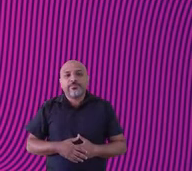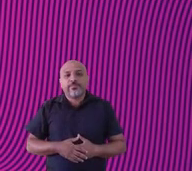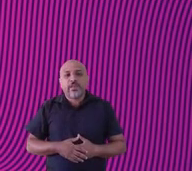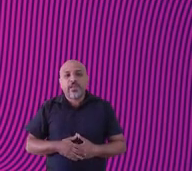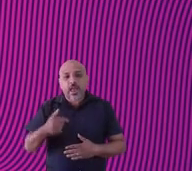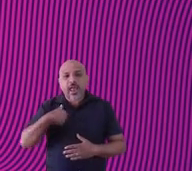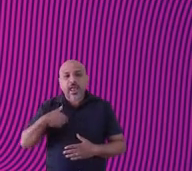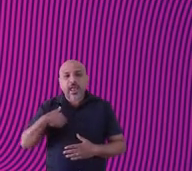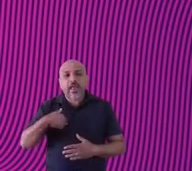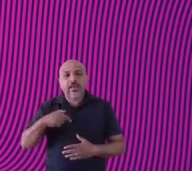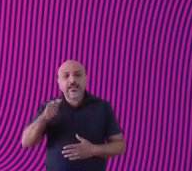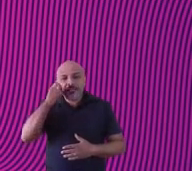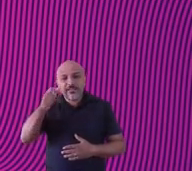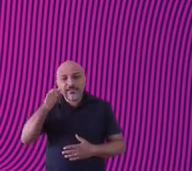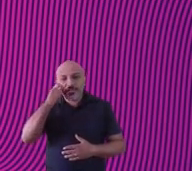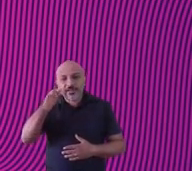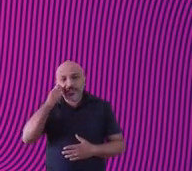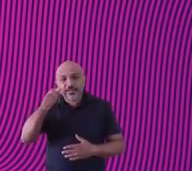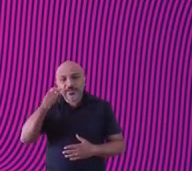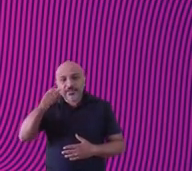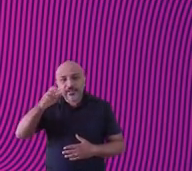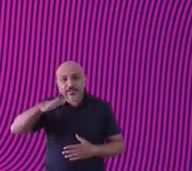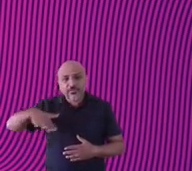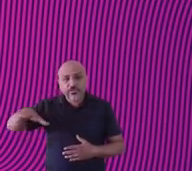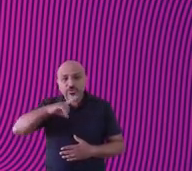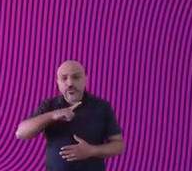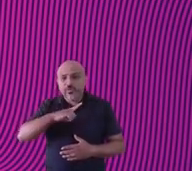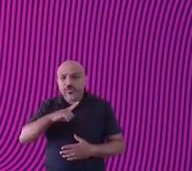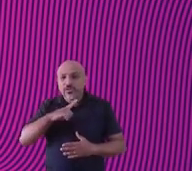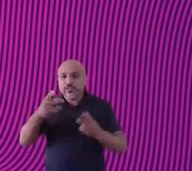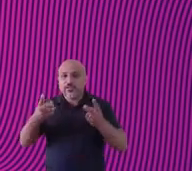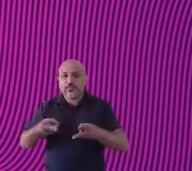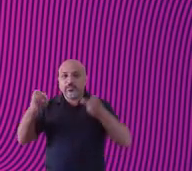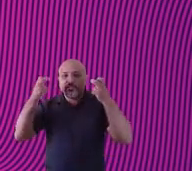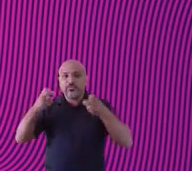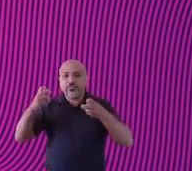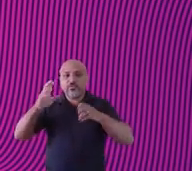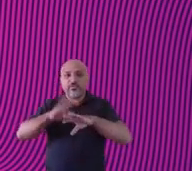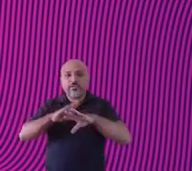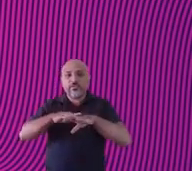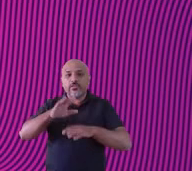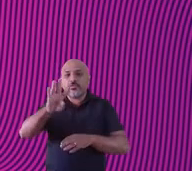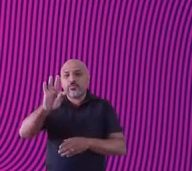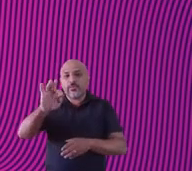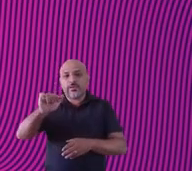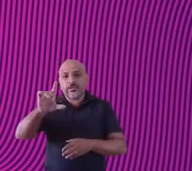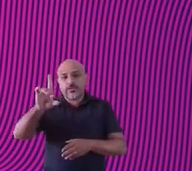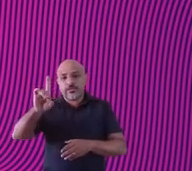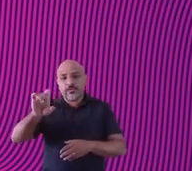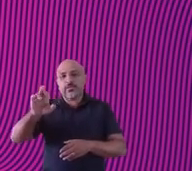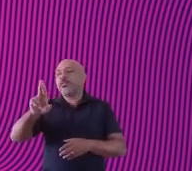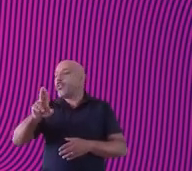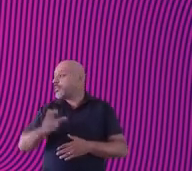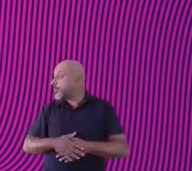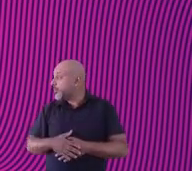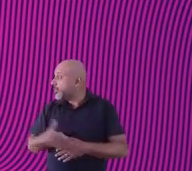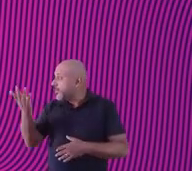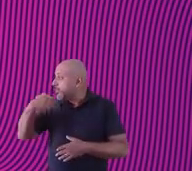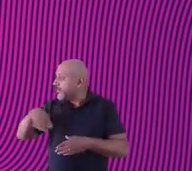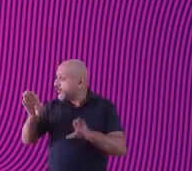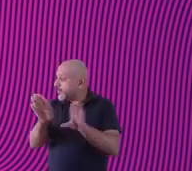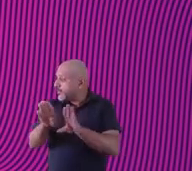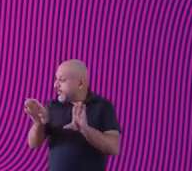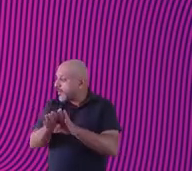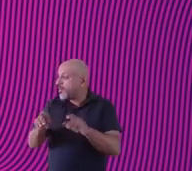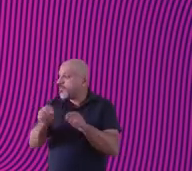interessante na congelar abrindo uma perspectiva de façam tandem né e é fazia